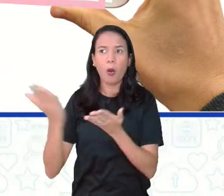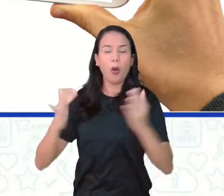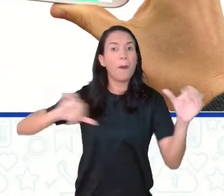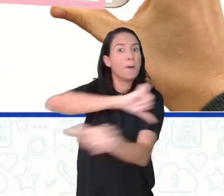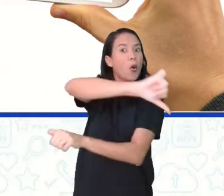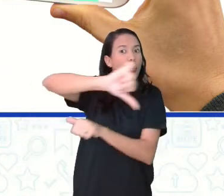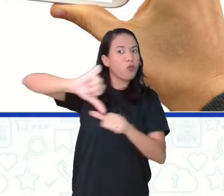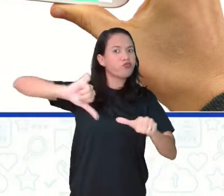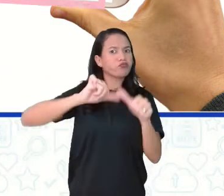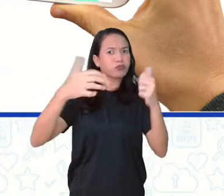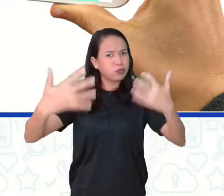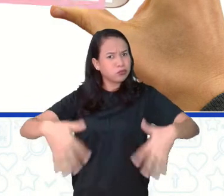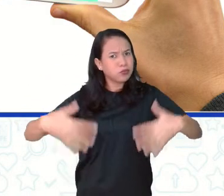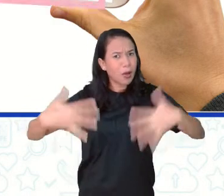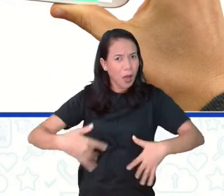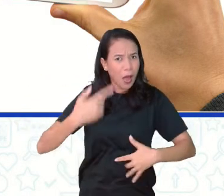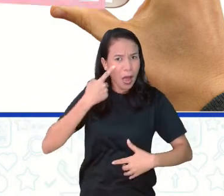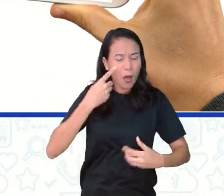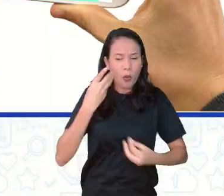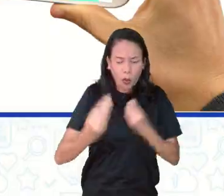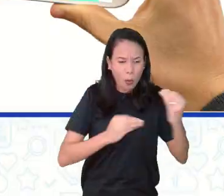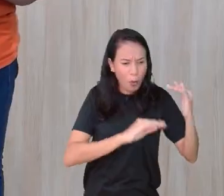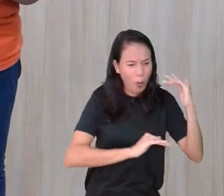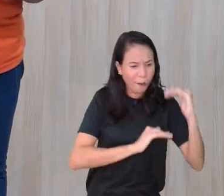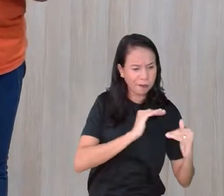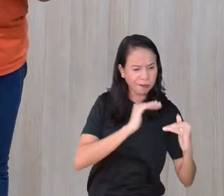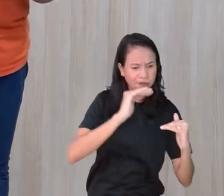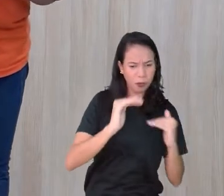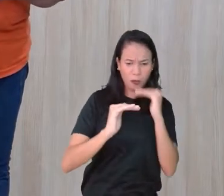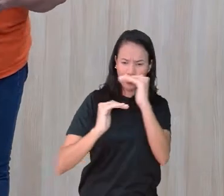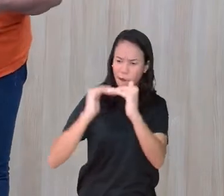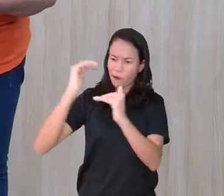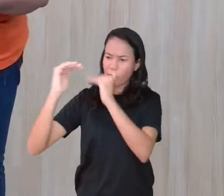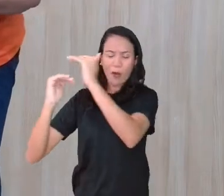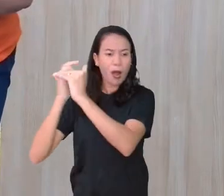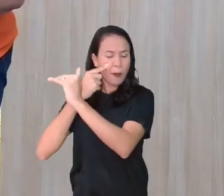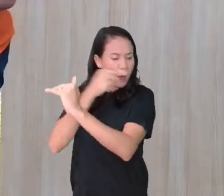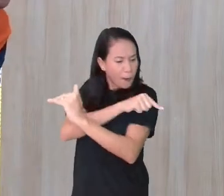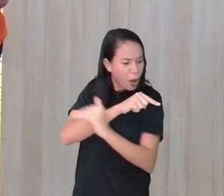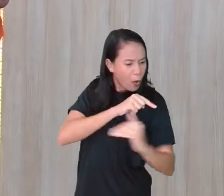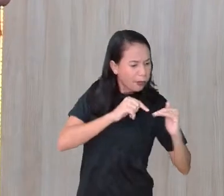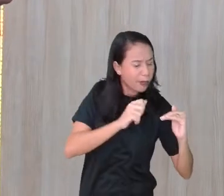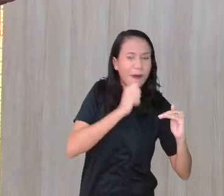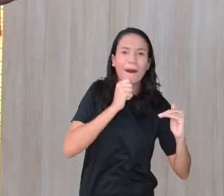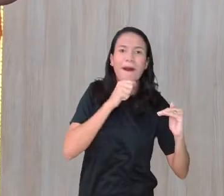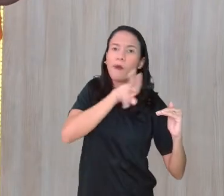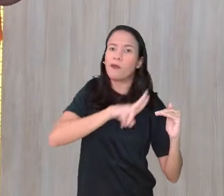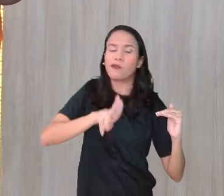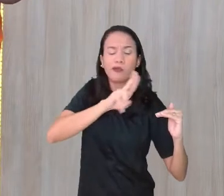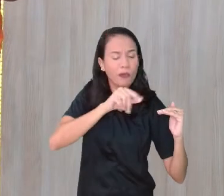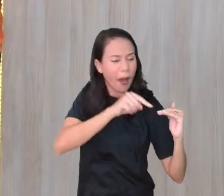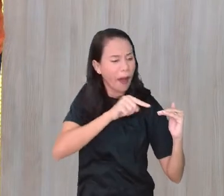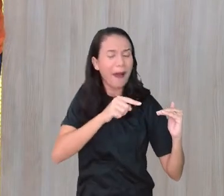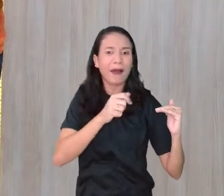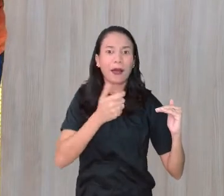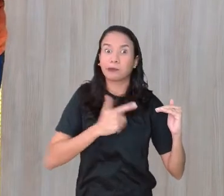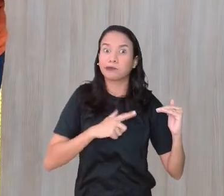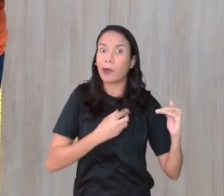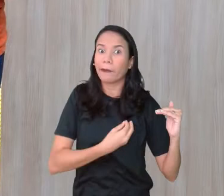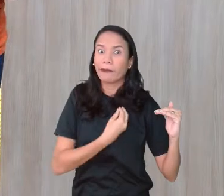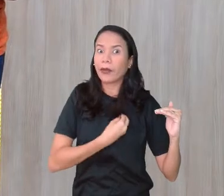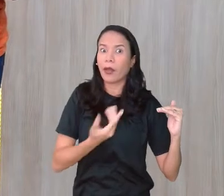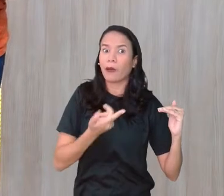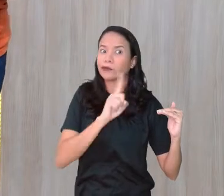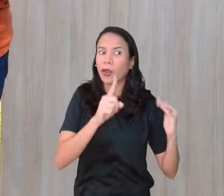mudaram bastante. E aqueles que, do início aí da utilização desse equipamento, nem existe